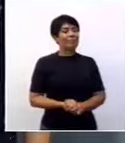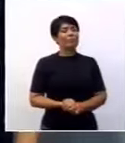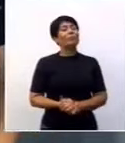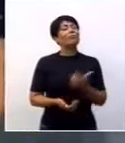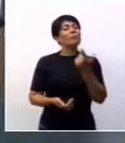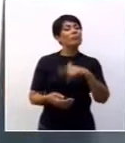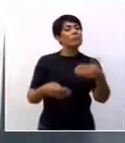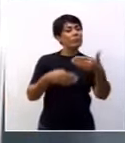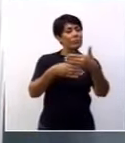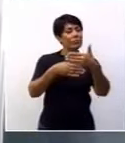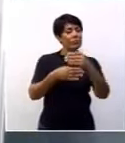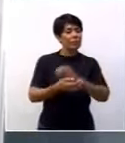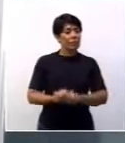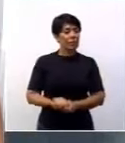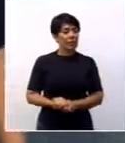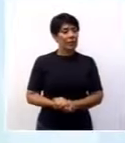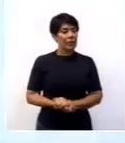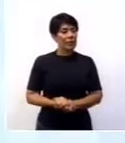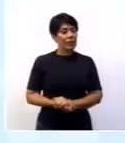passar a tela, por favor?